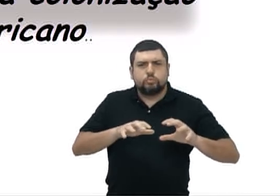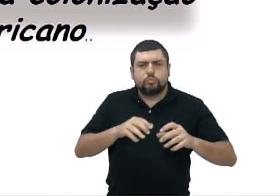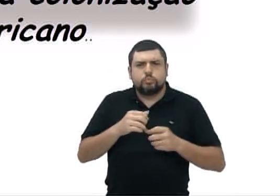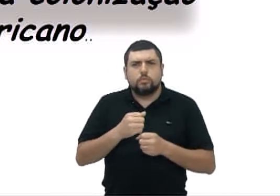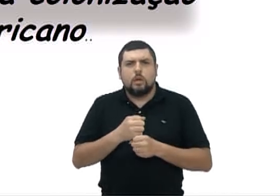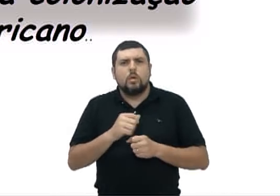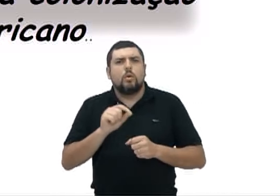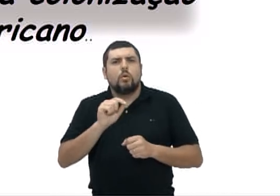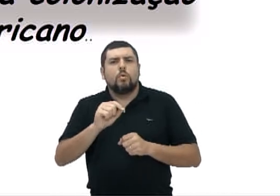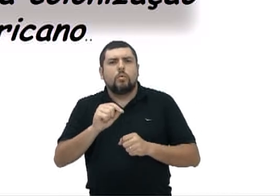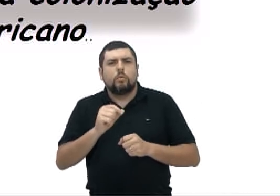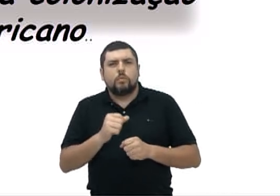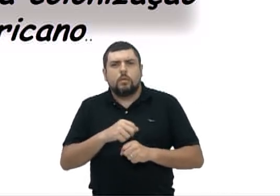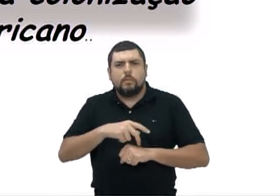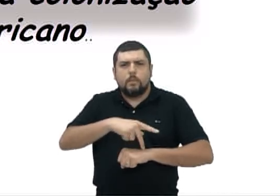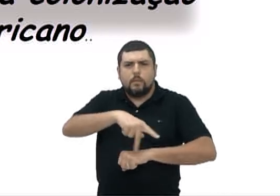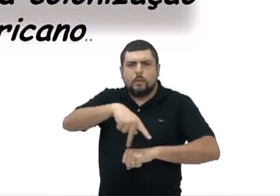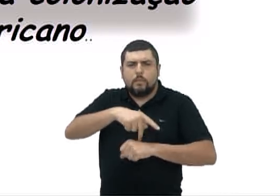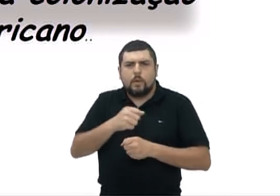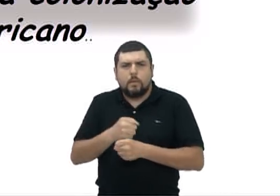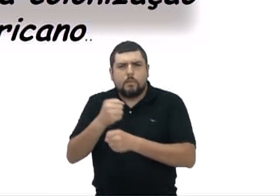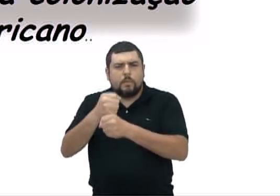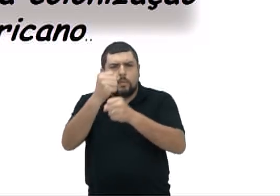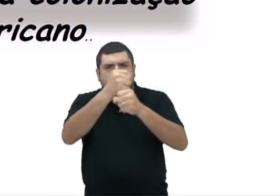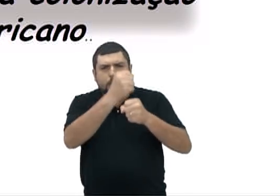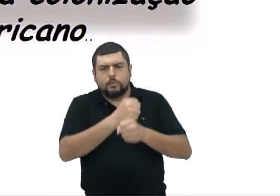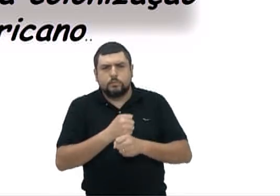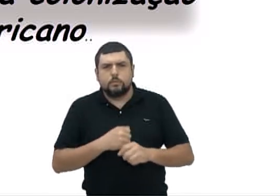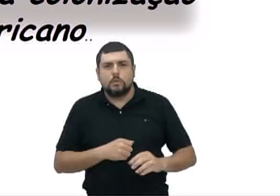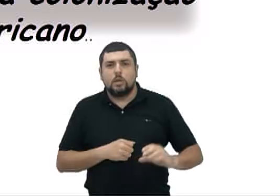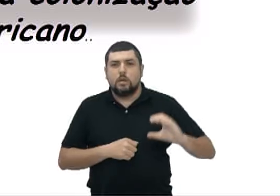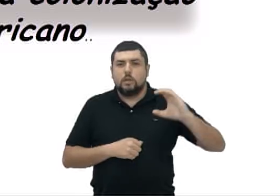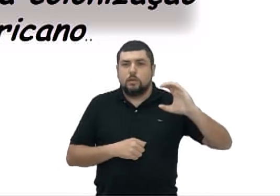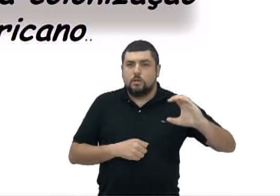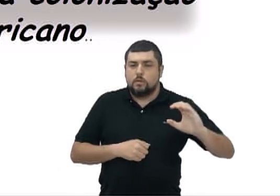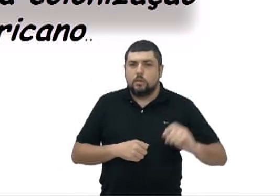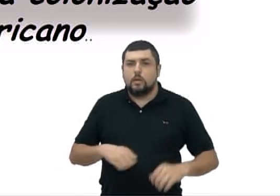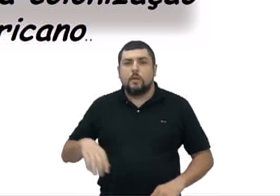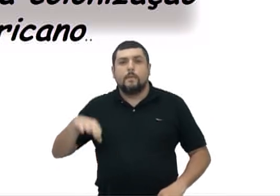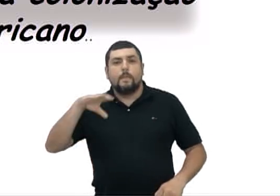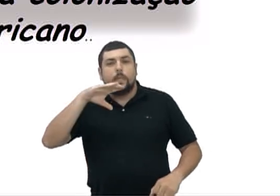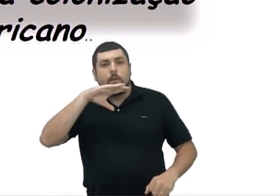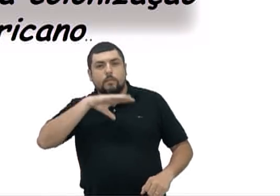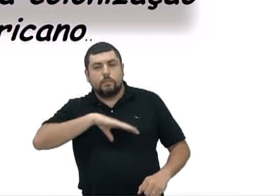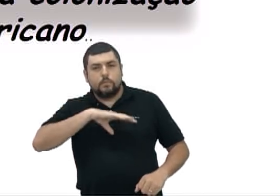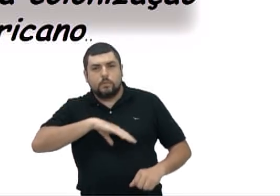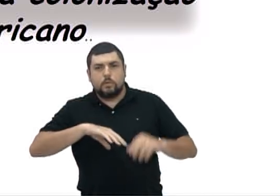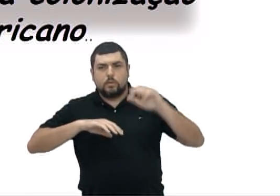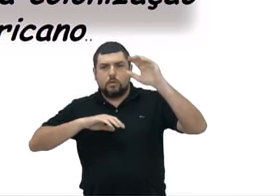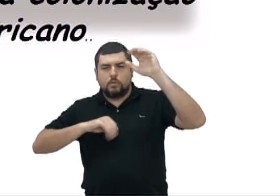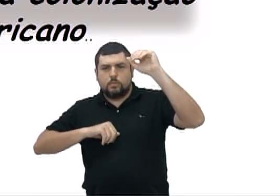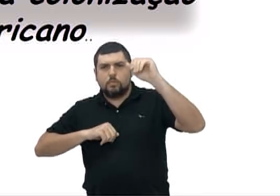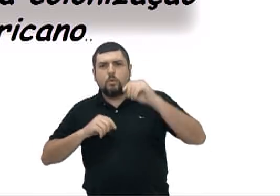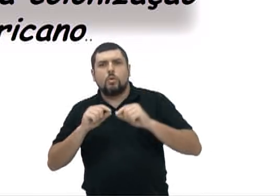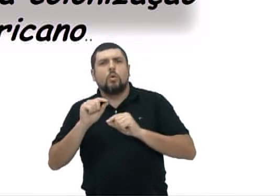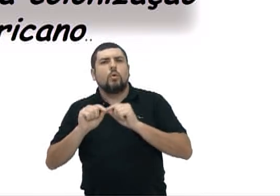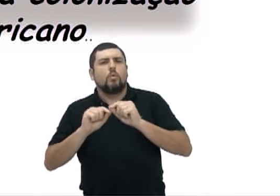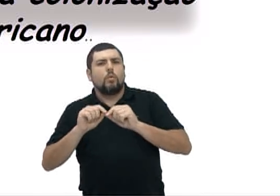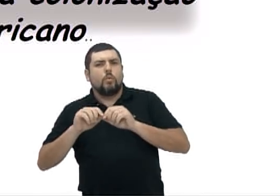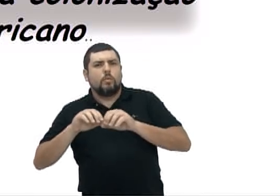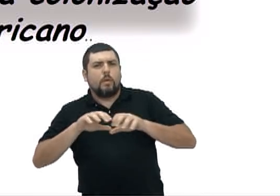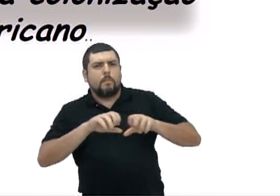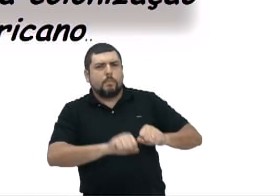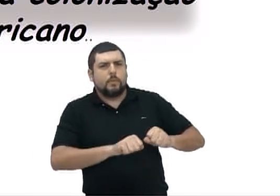diversos países americanos. E letra C. Portugueses e espanhóis promoveram uma colonização de povoamento no